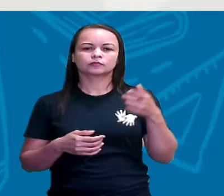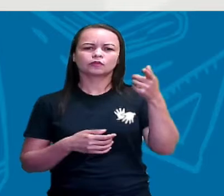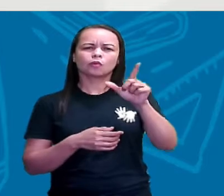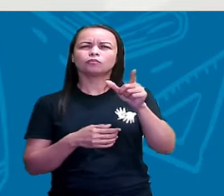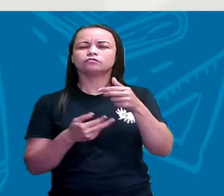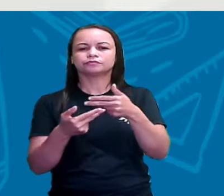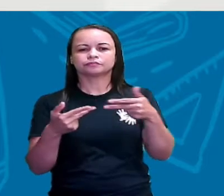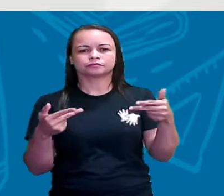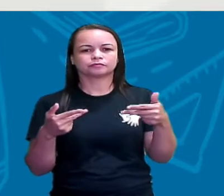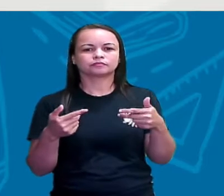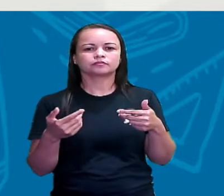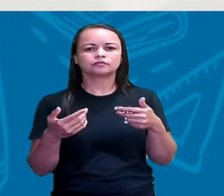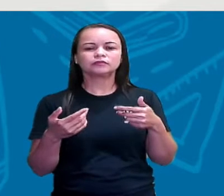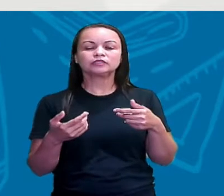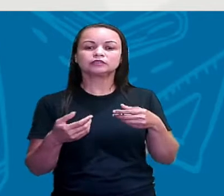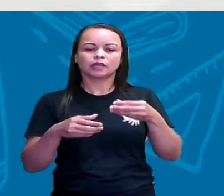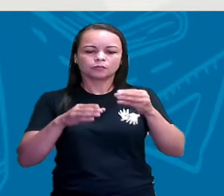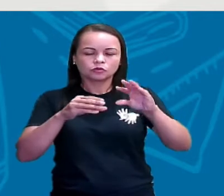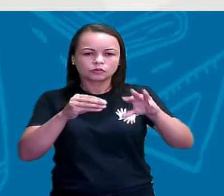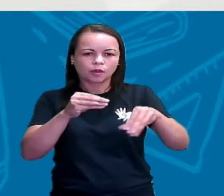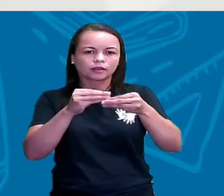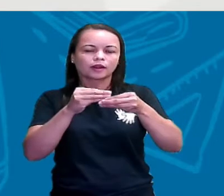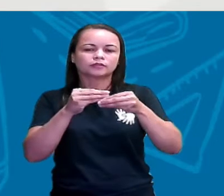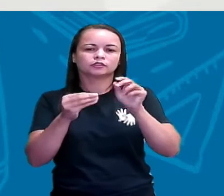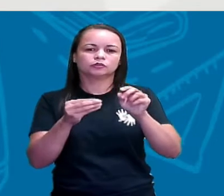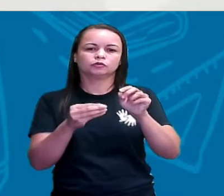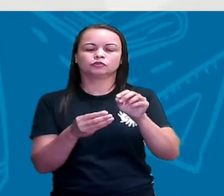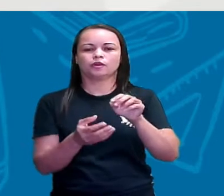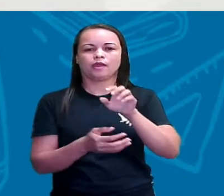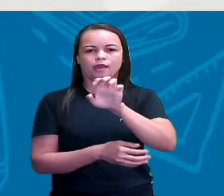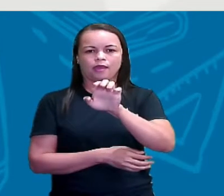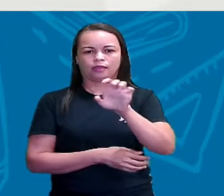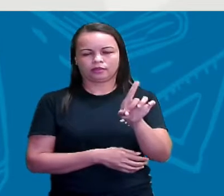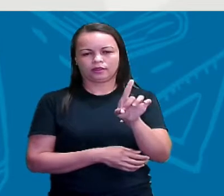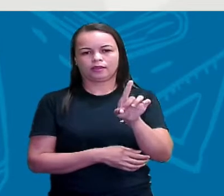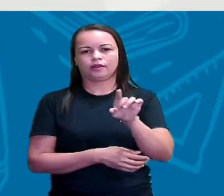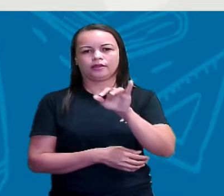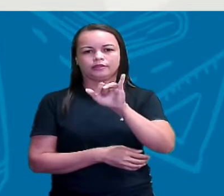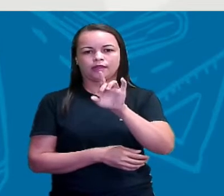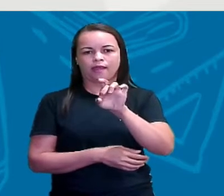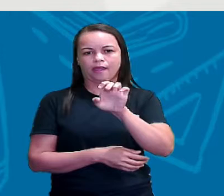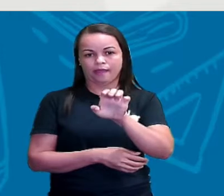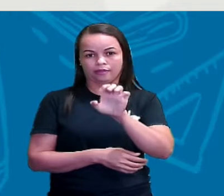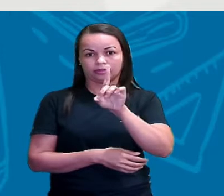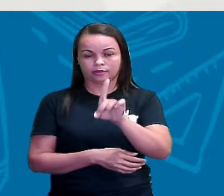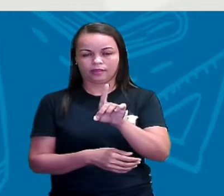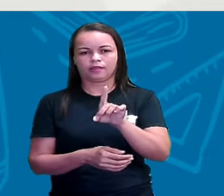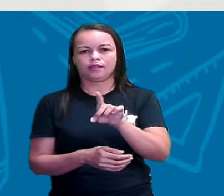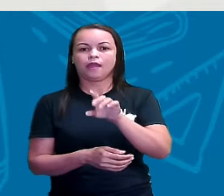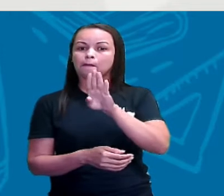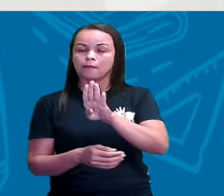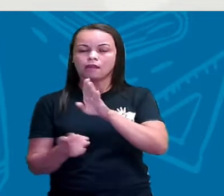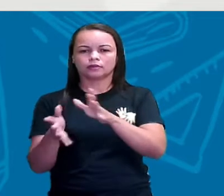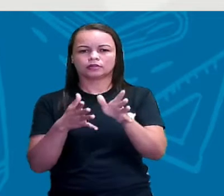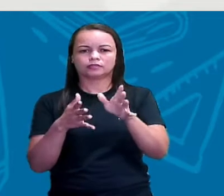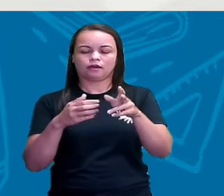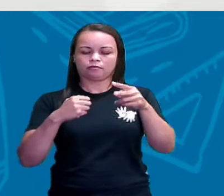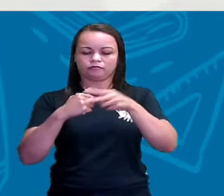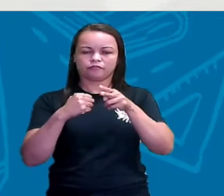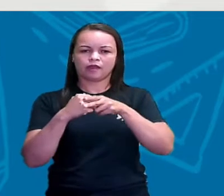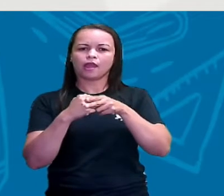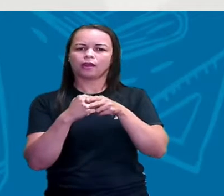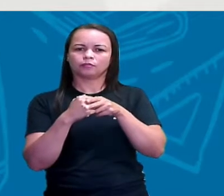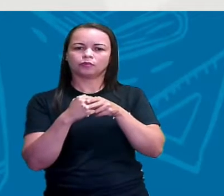de ed, ied e de. Cada verbo regular vai ter